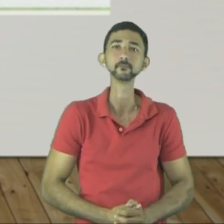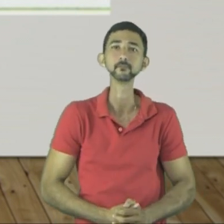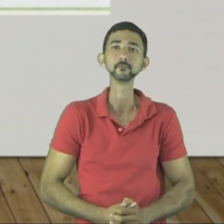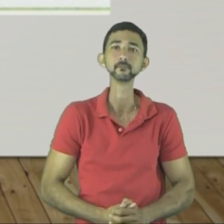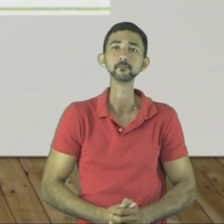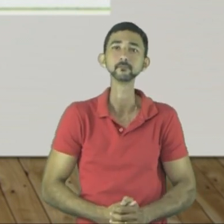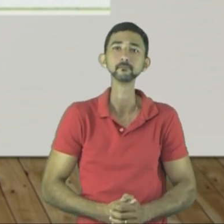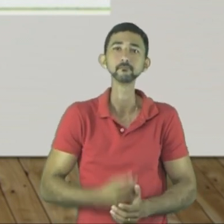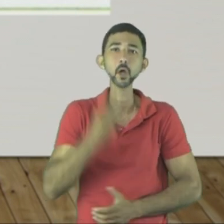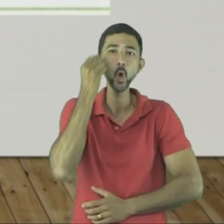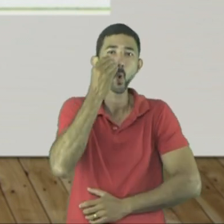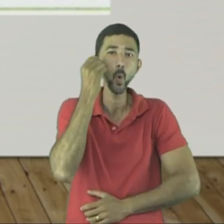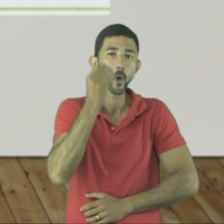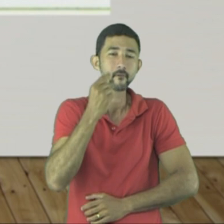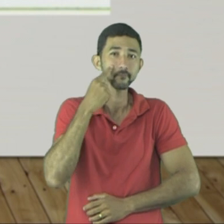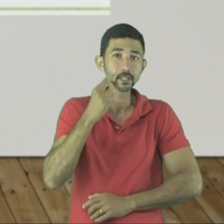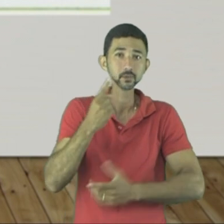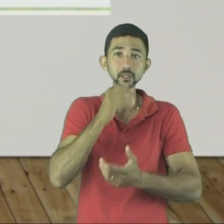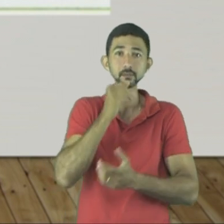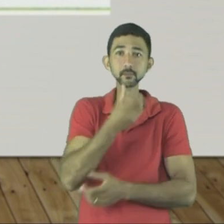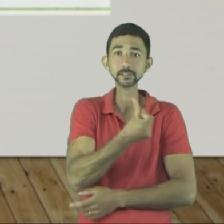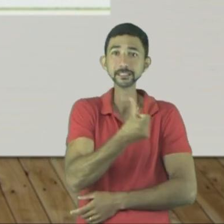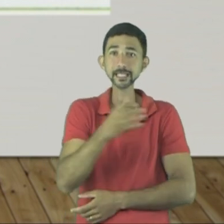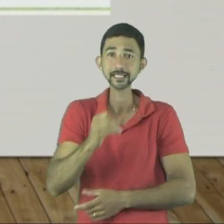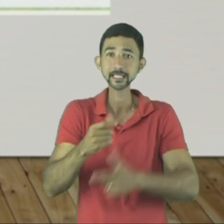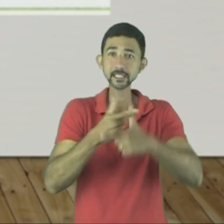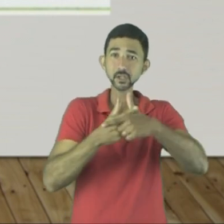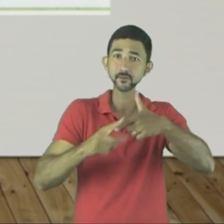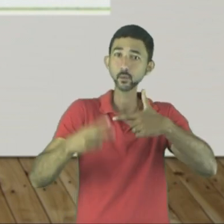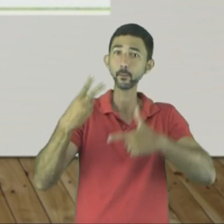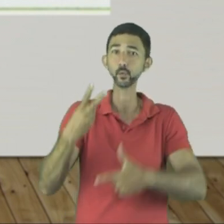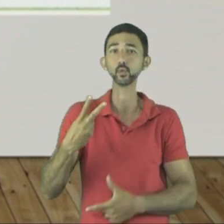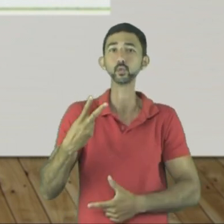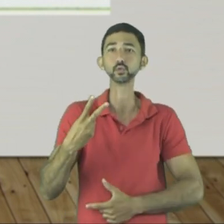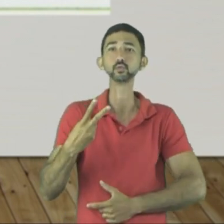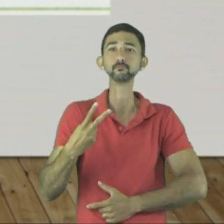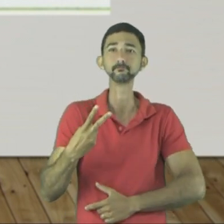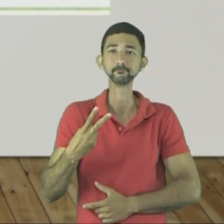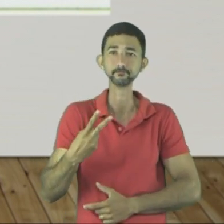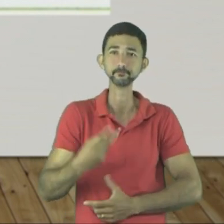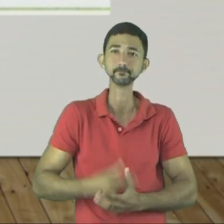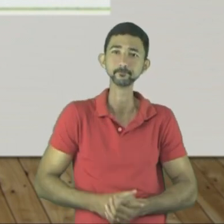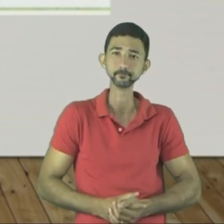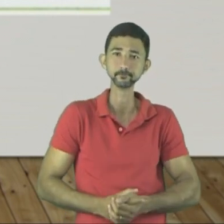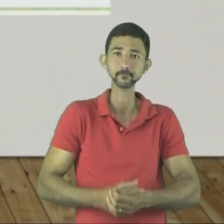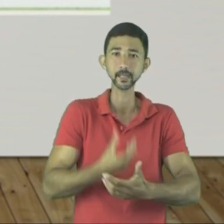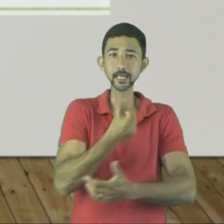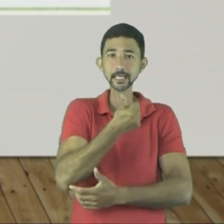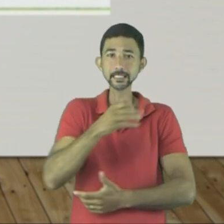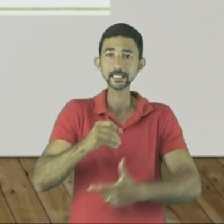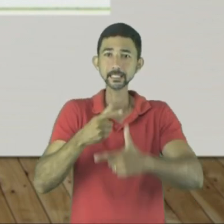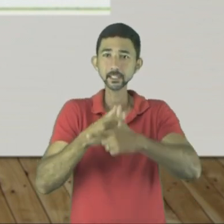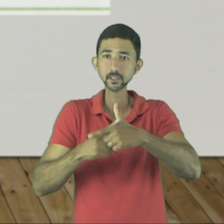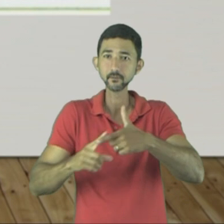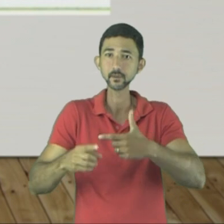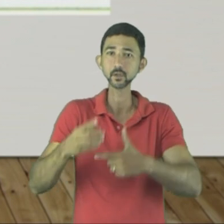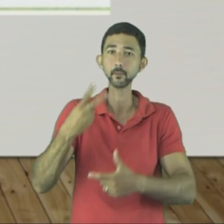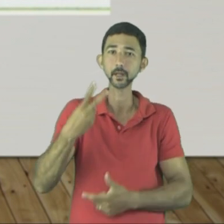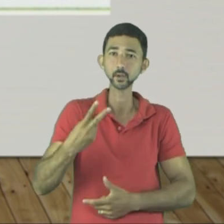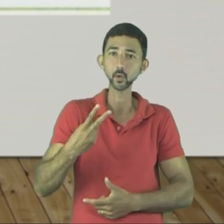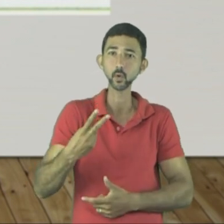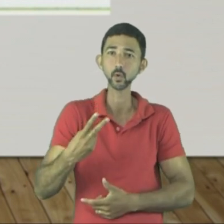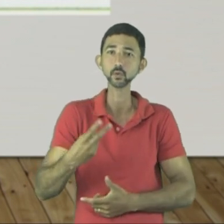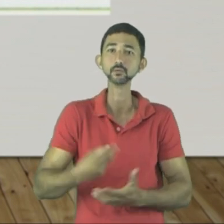Primeiro, analiso e vejo que 60 é divisível por 2. Ó. Ou seja, 60 dividido para 2 vai dar uma